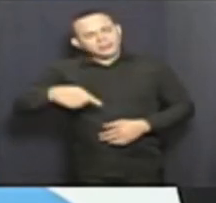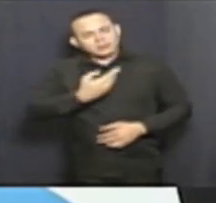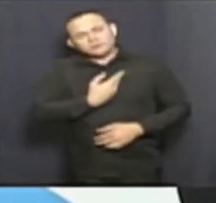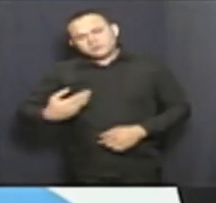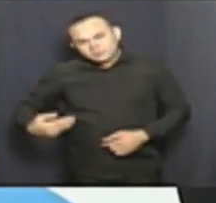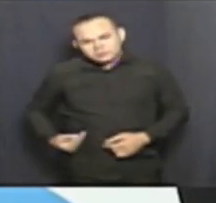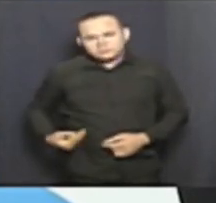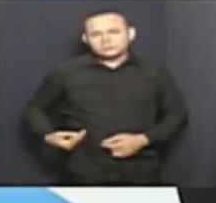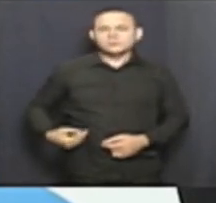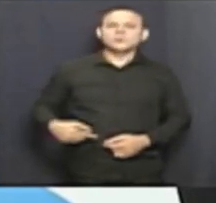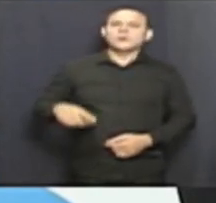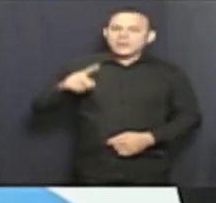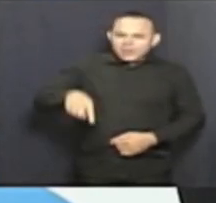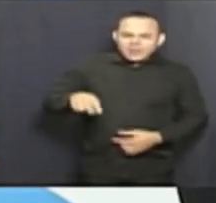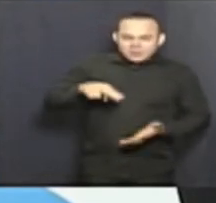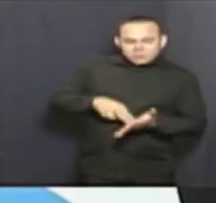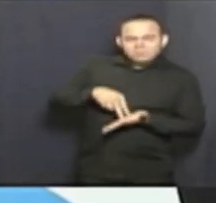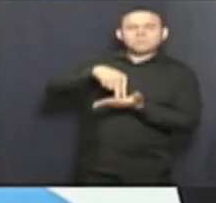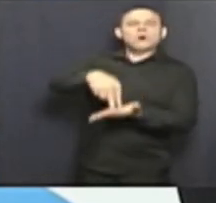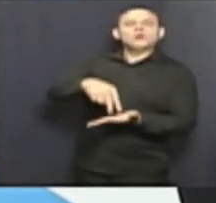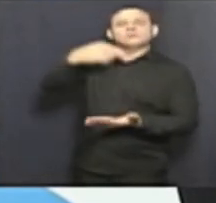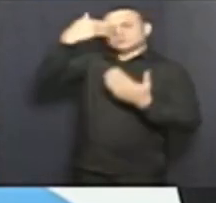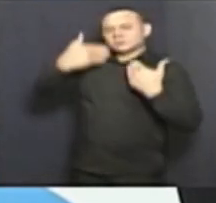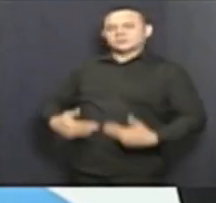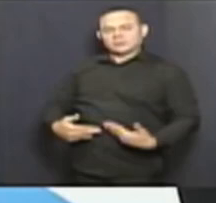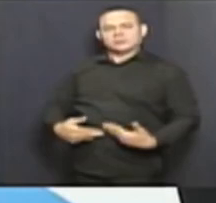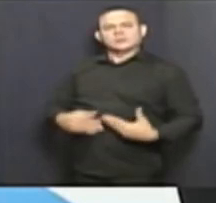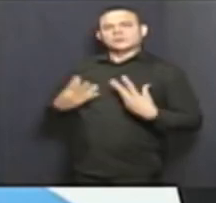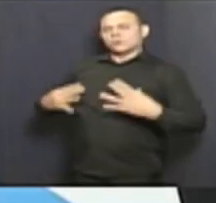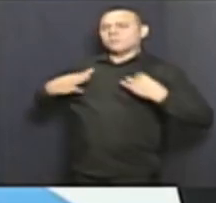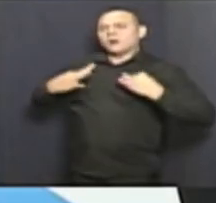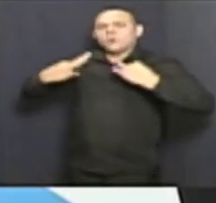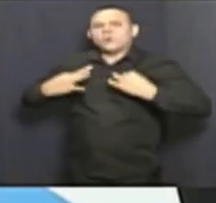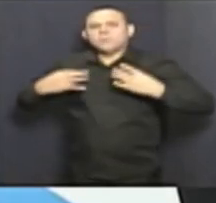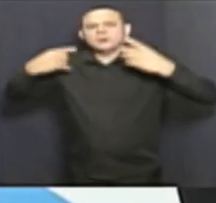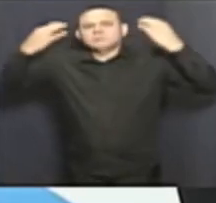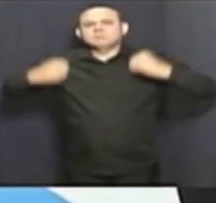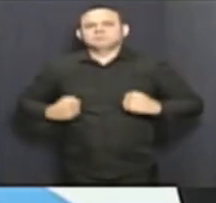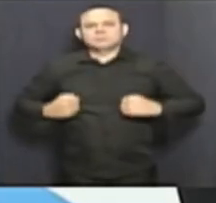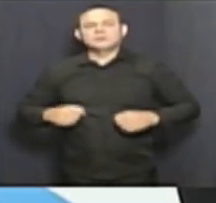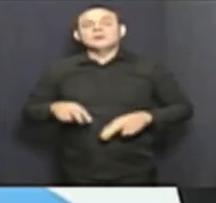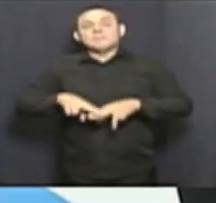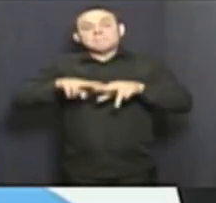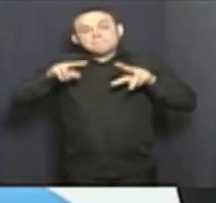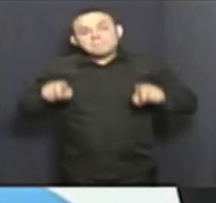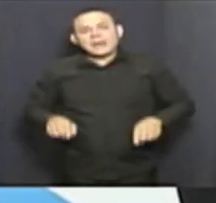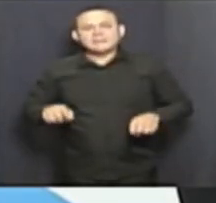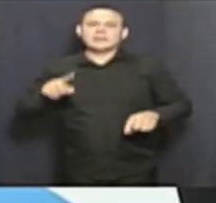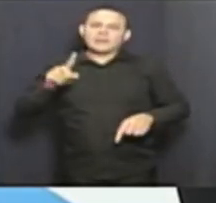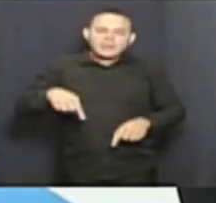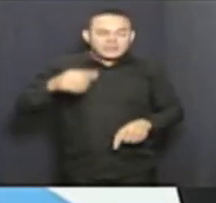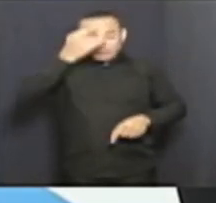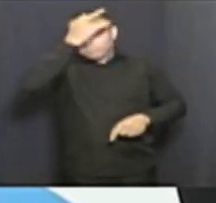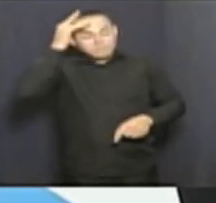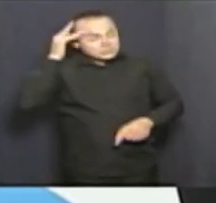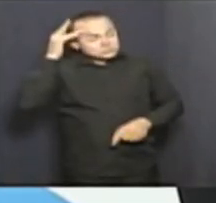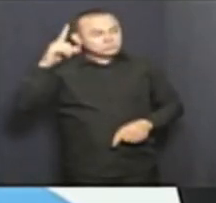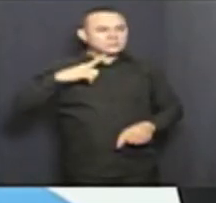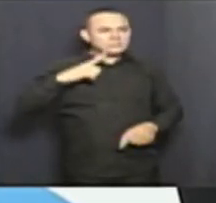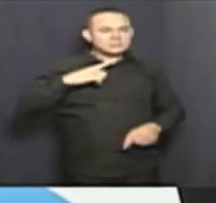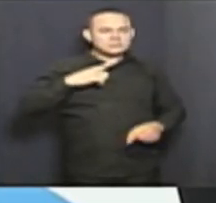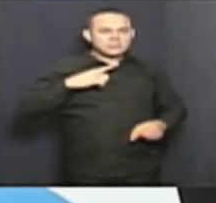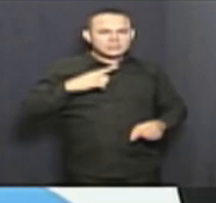veste como governador efetivamente o governador é aquele que está dentro daquele que se apresenta